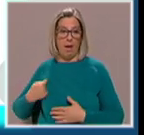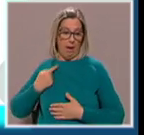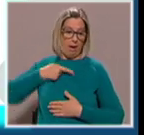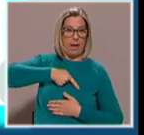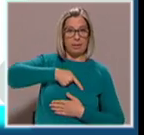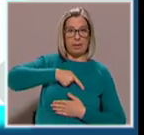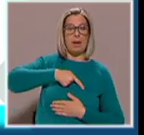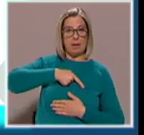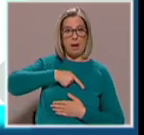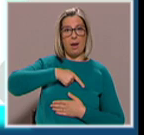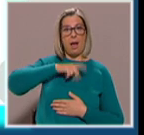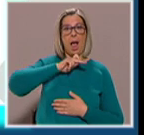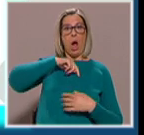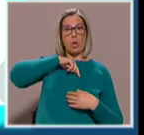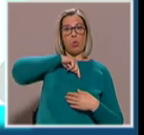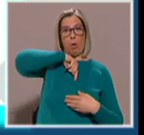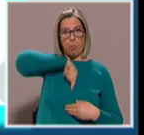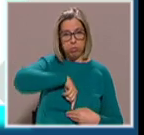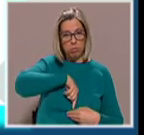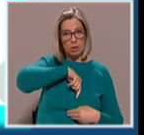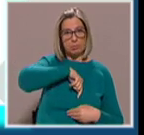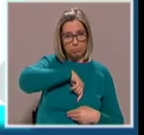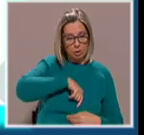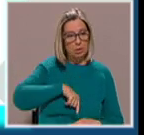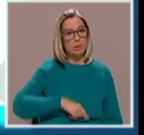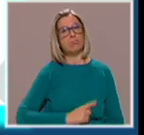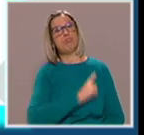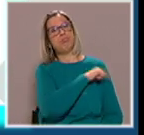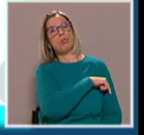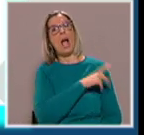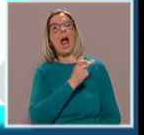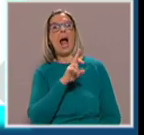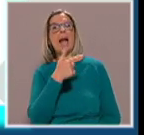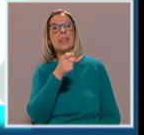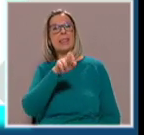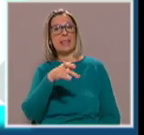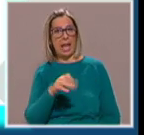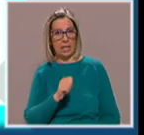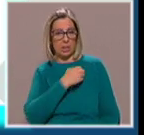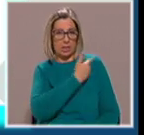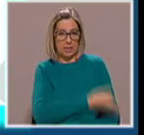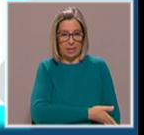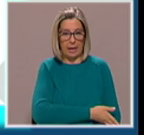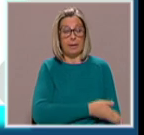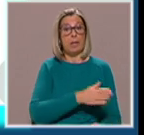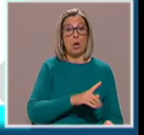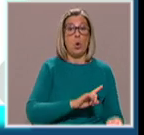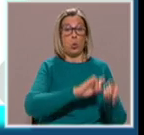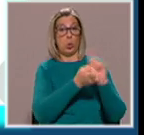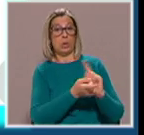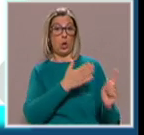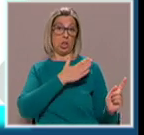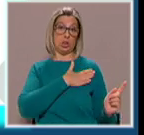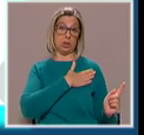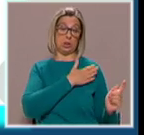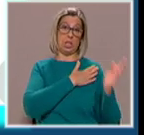aurículas passa para os ventrículos sai pelas artérias. Do lado esquerdo do coração temos o mesmo percurso, exatamente, mas circula o quê?